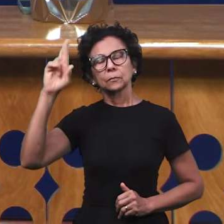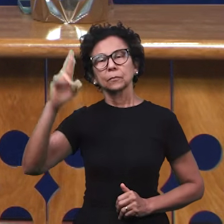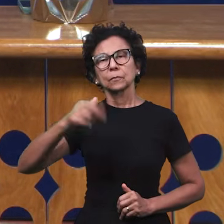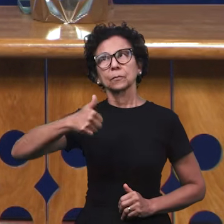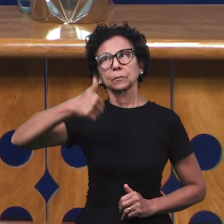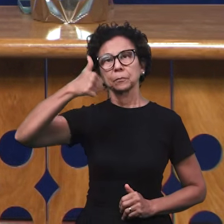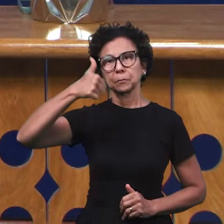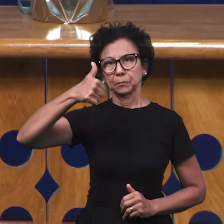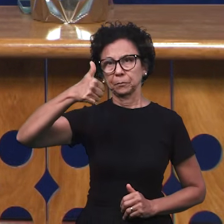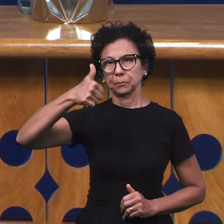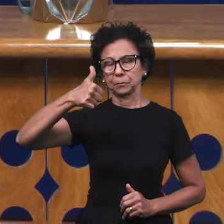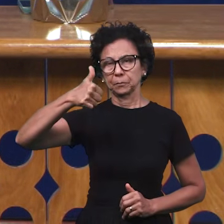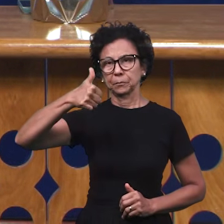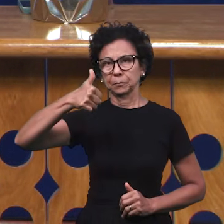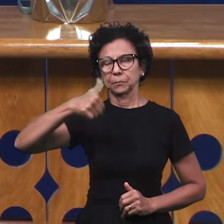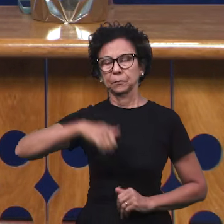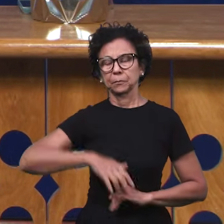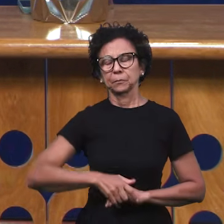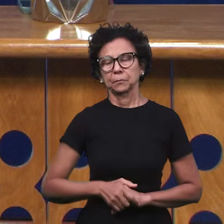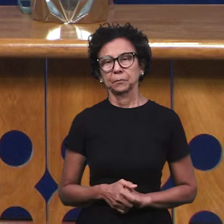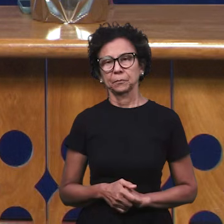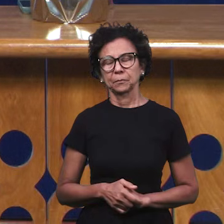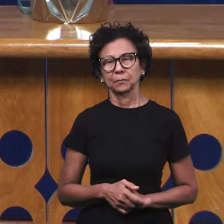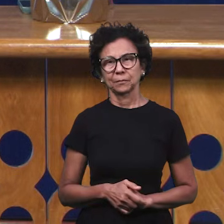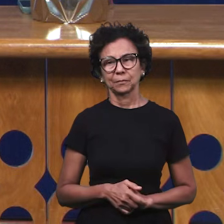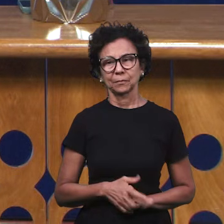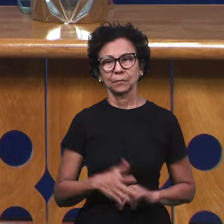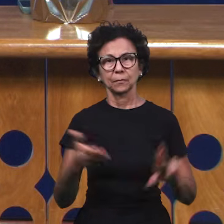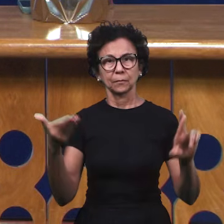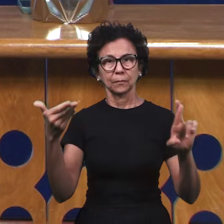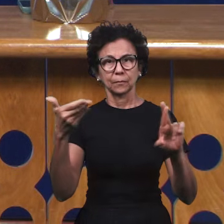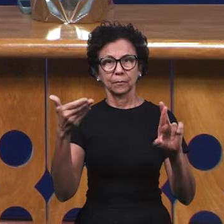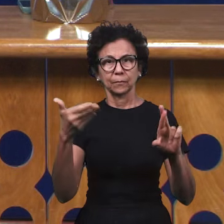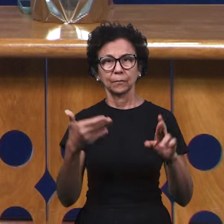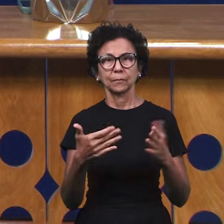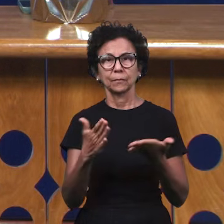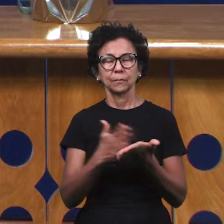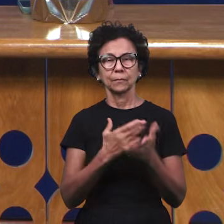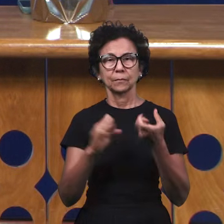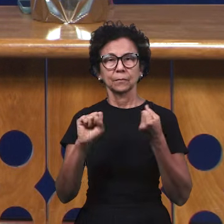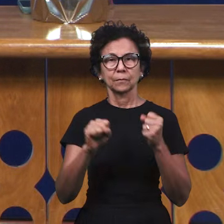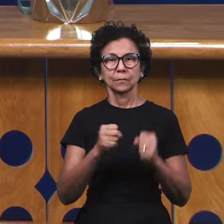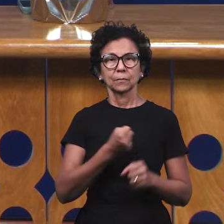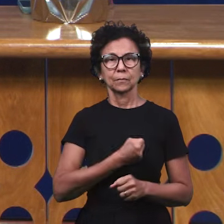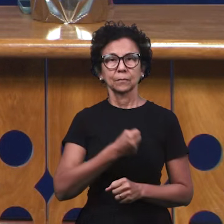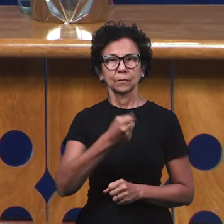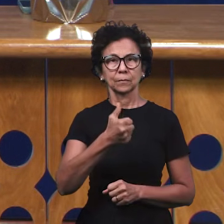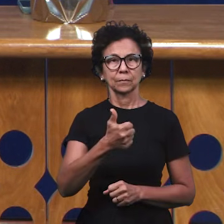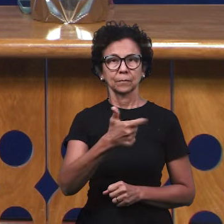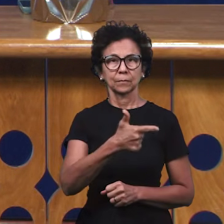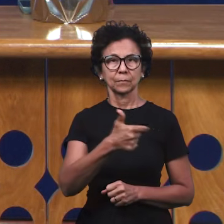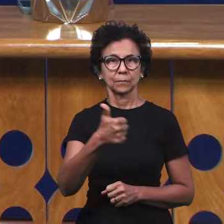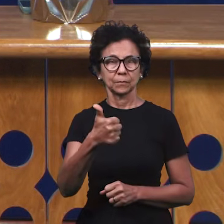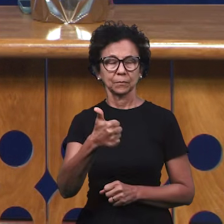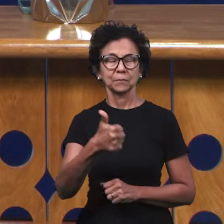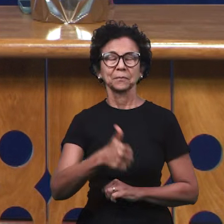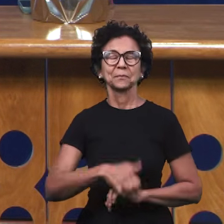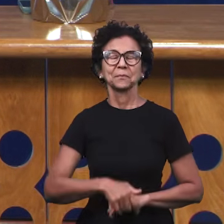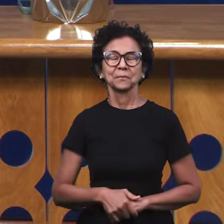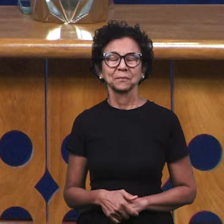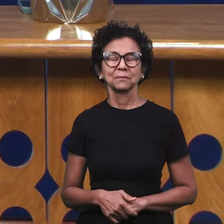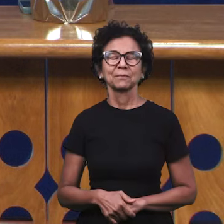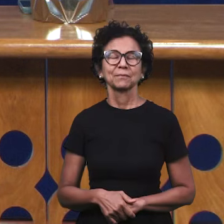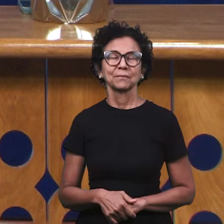frente. E há uma referência maravilhosa, né, no Salmo 121, quando o salmista assim, eleva os